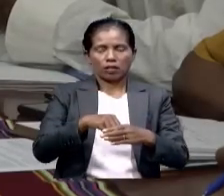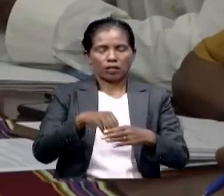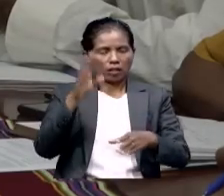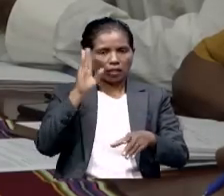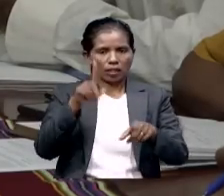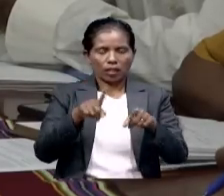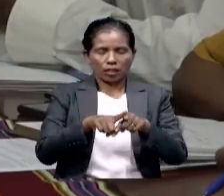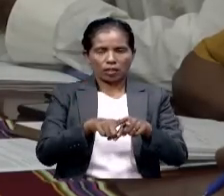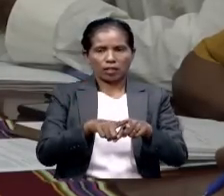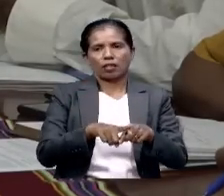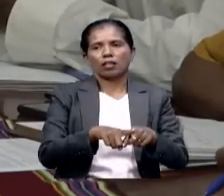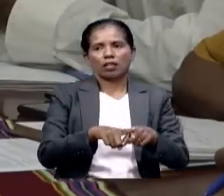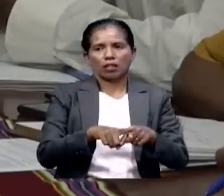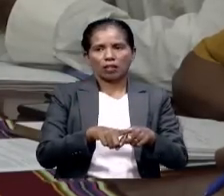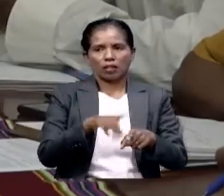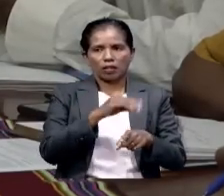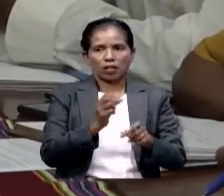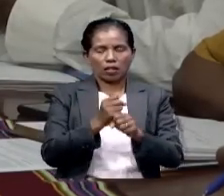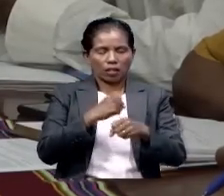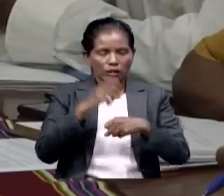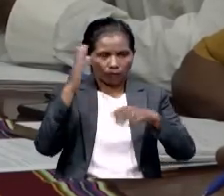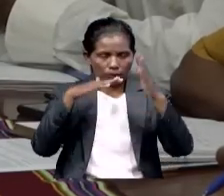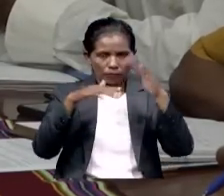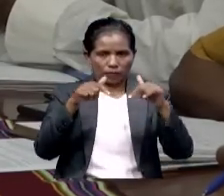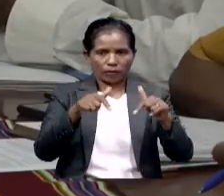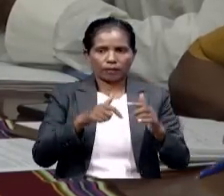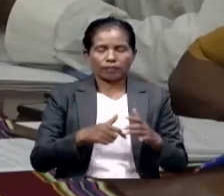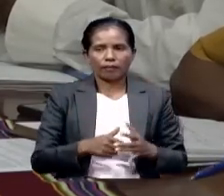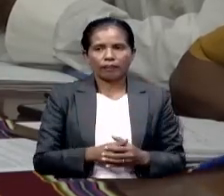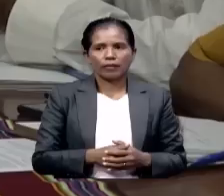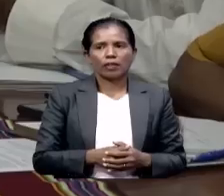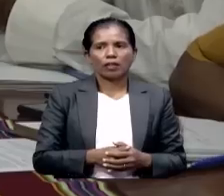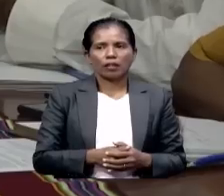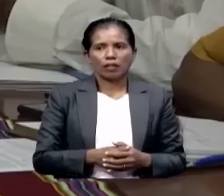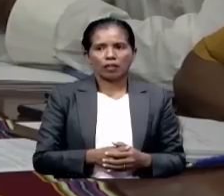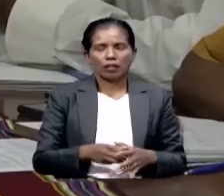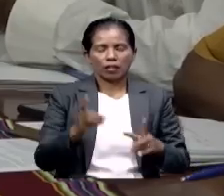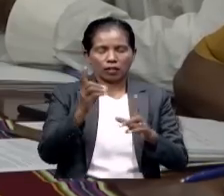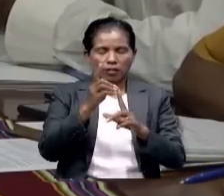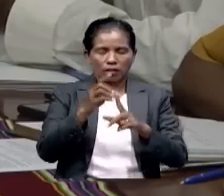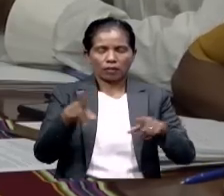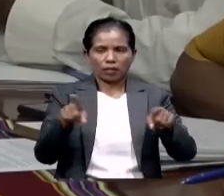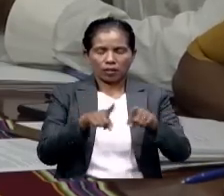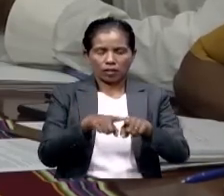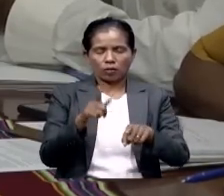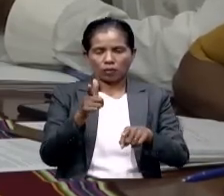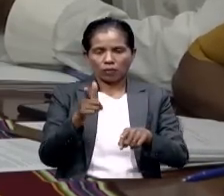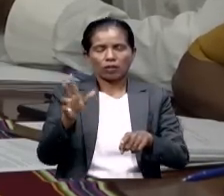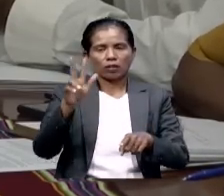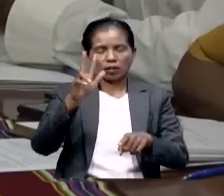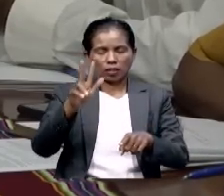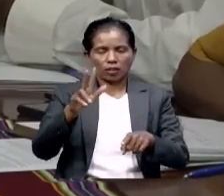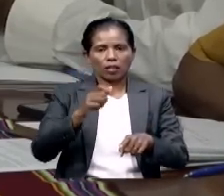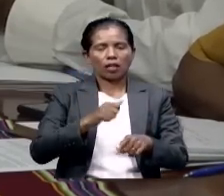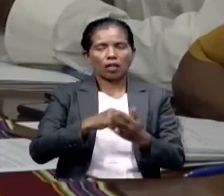maka agorda kria problema. Agora dia loro nebe hanesan ya di 23 de agustus, loro nebe